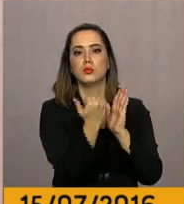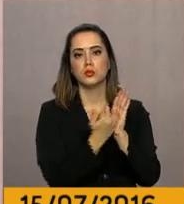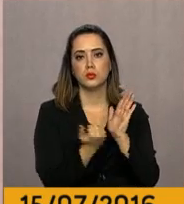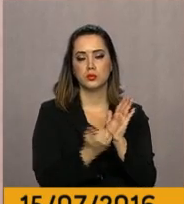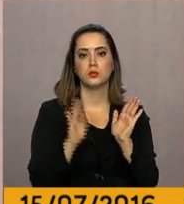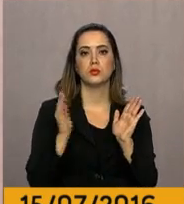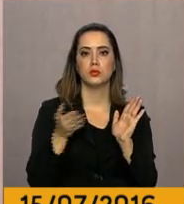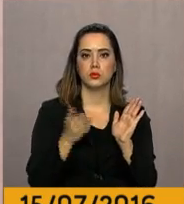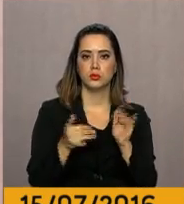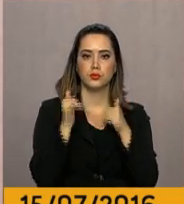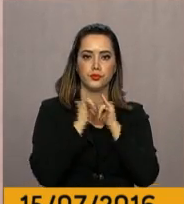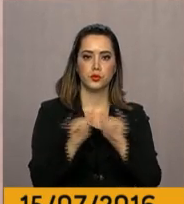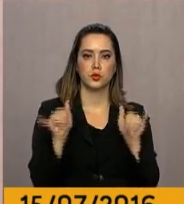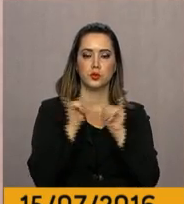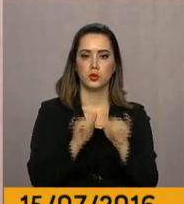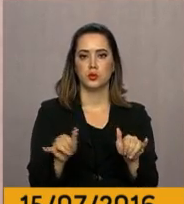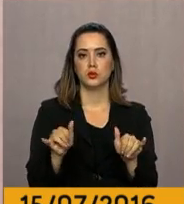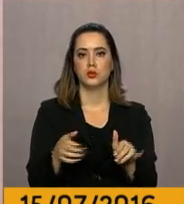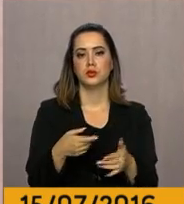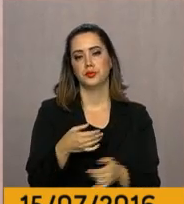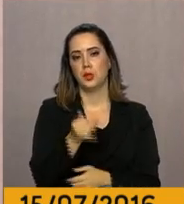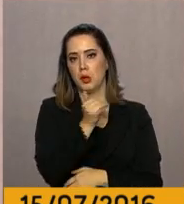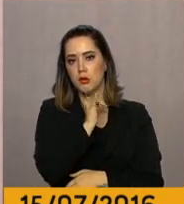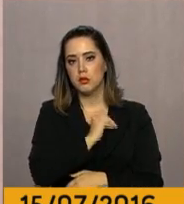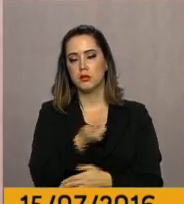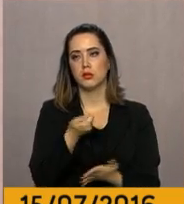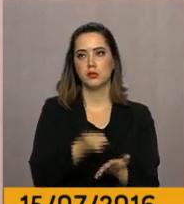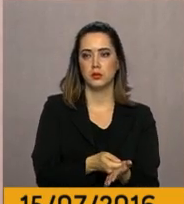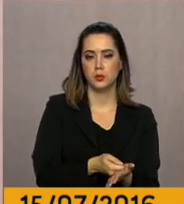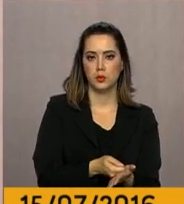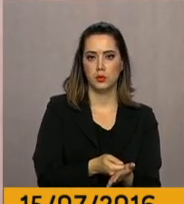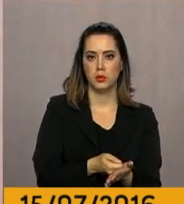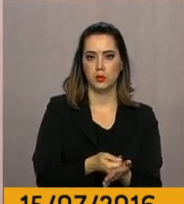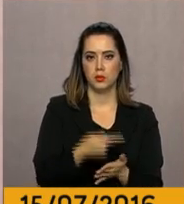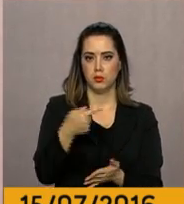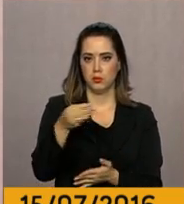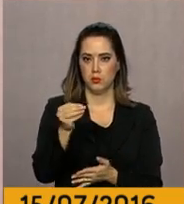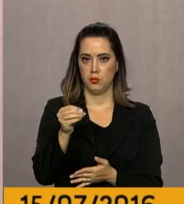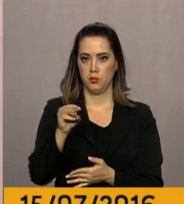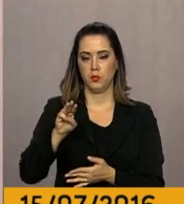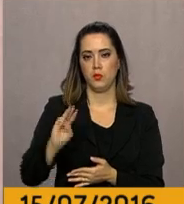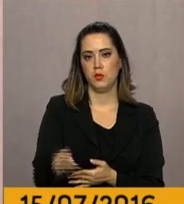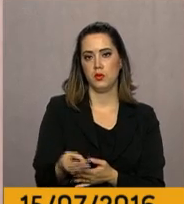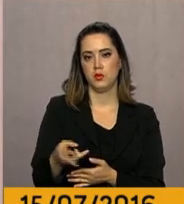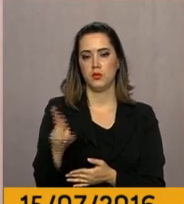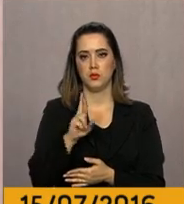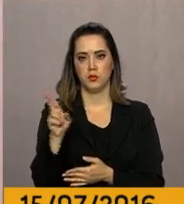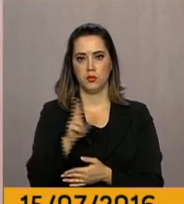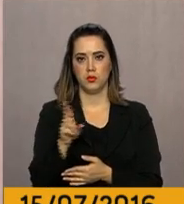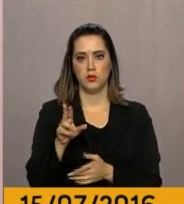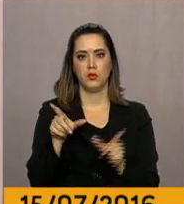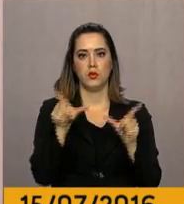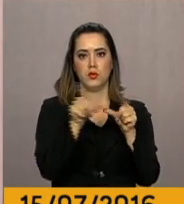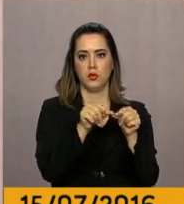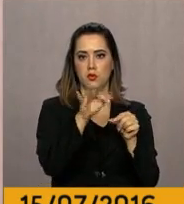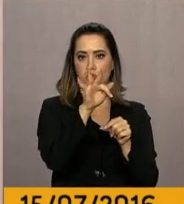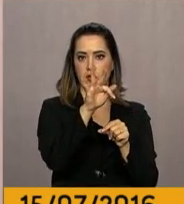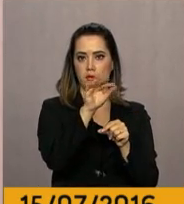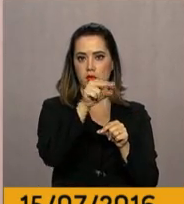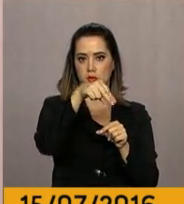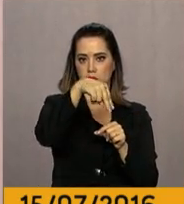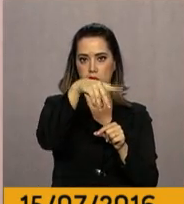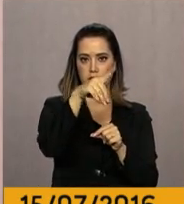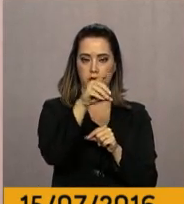anunciadas publicamente, como pagamento de 700 milhões de reais de passivos no âmbito do FNDE,